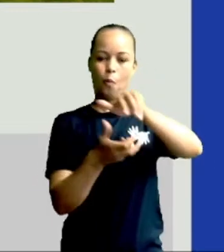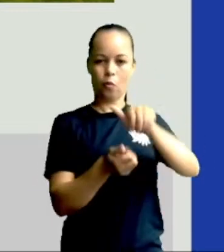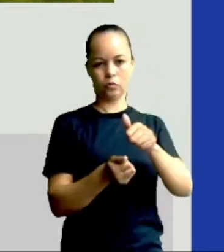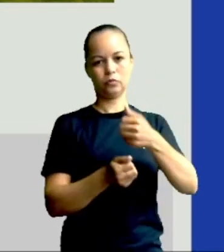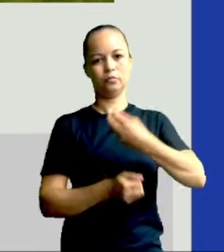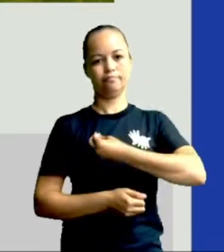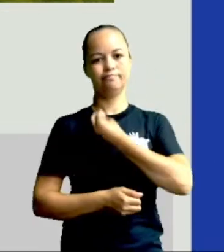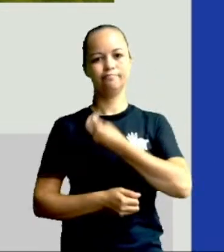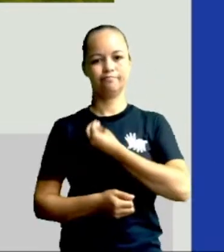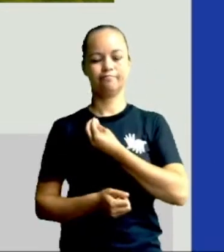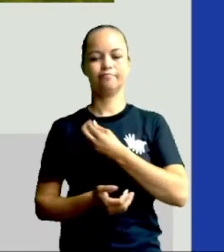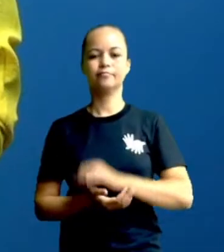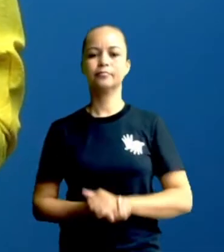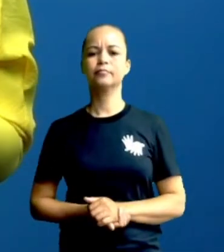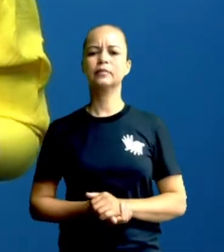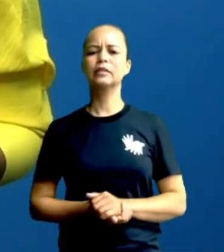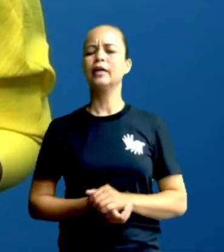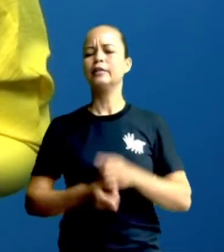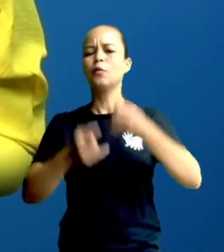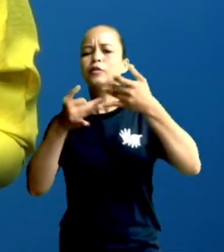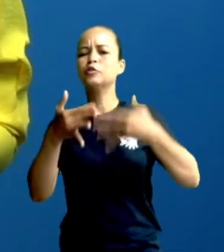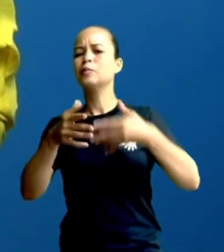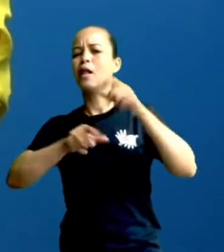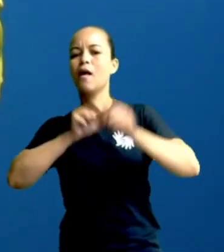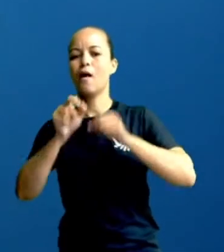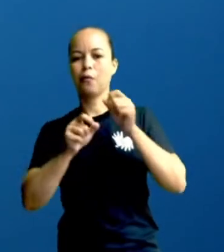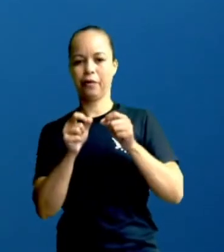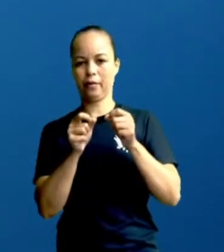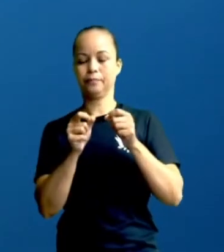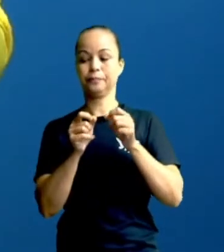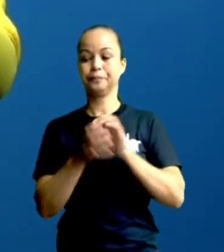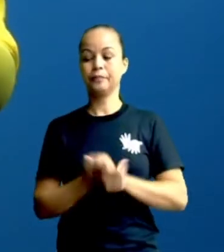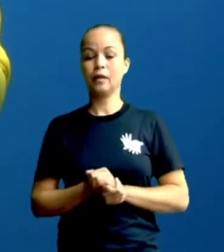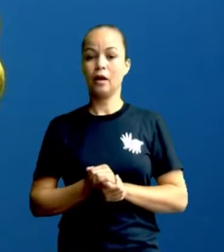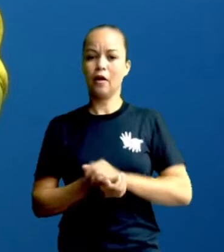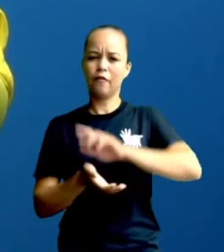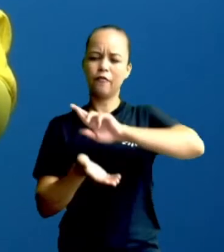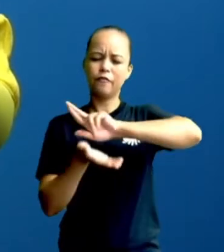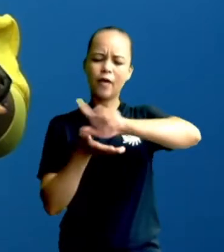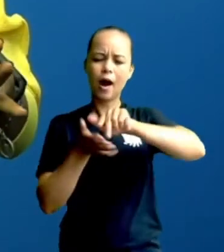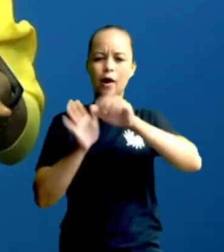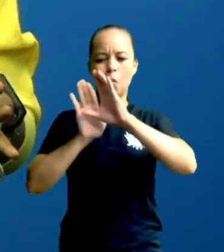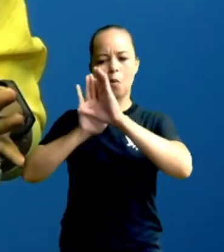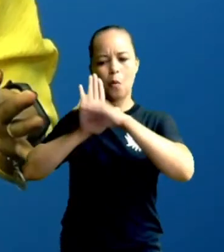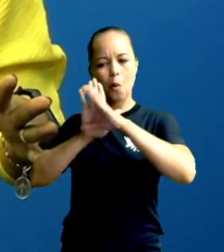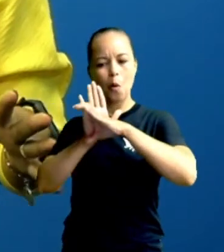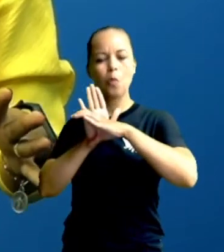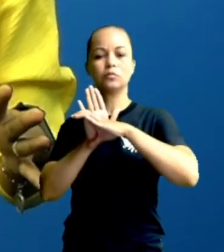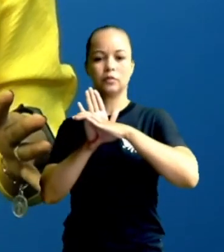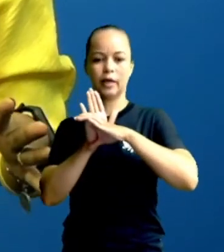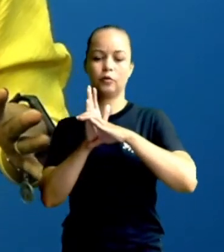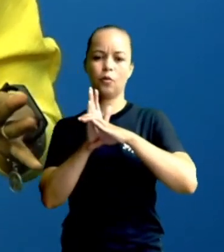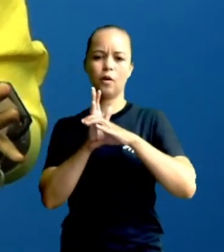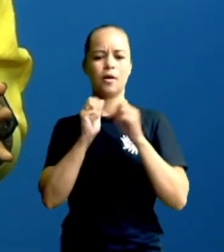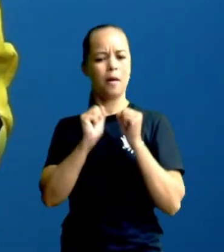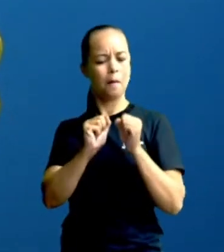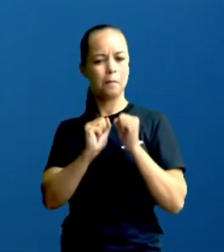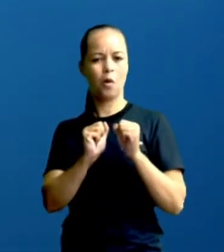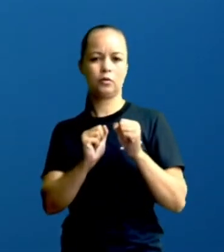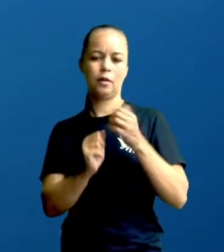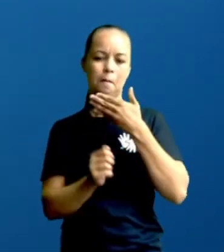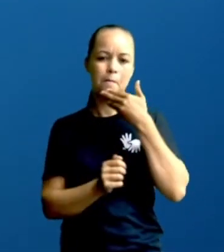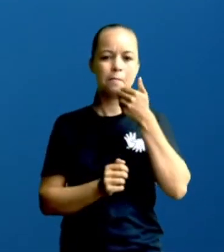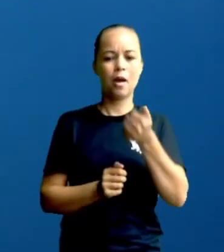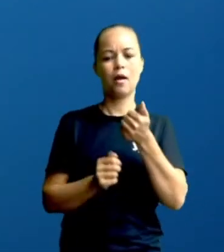que vivemos. Então, o que isso quer dizer? Certo? Existem vários conceitos que podemos melhor,